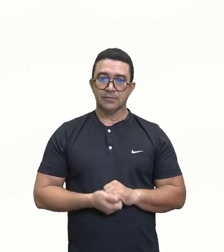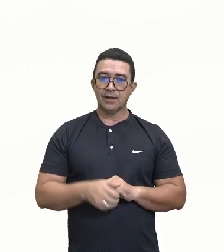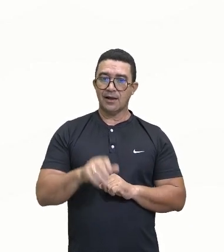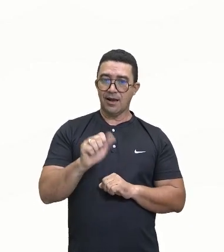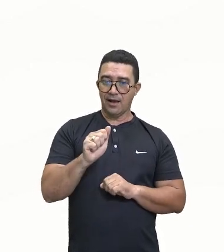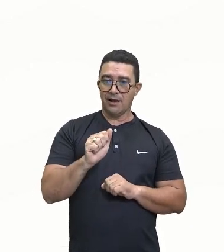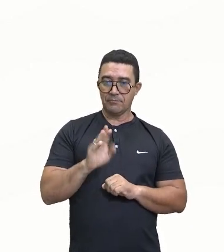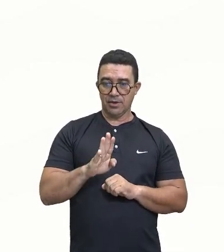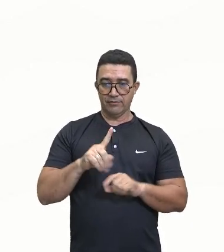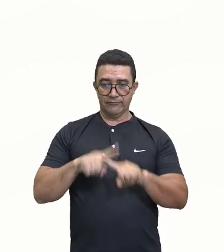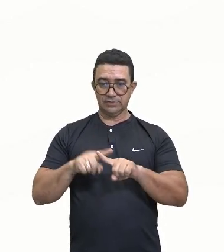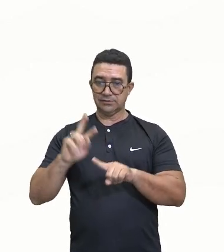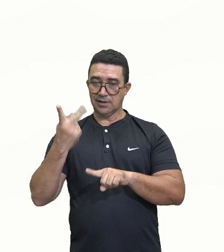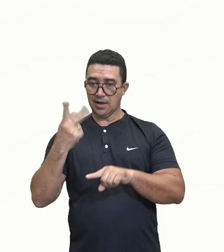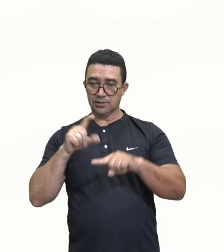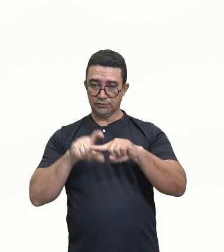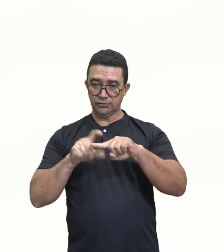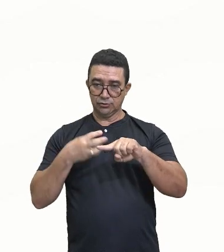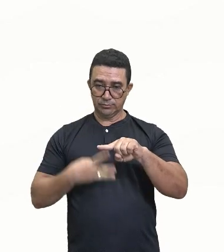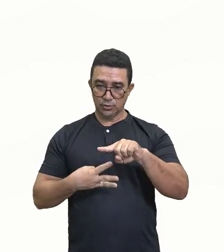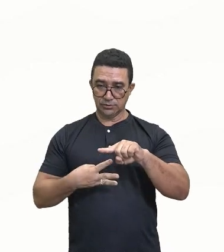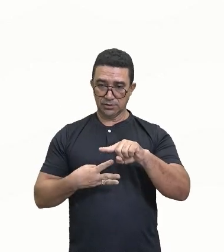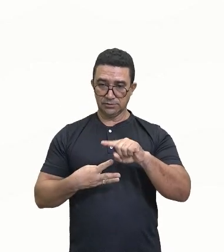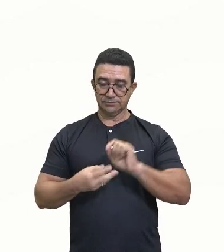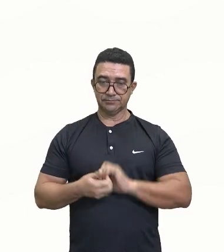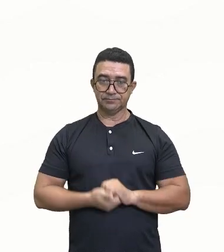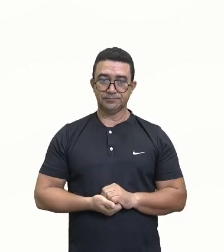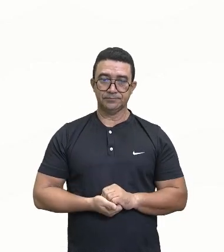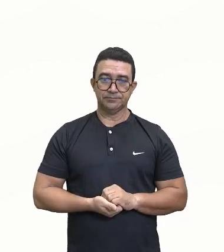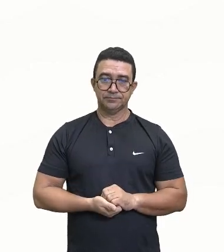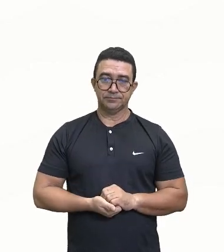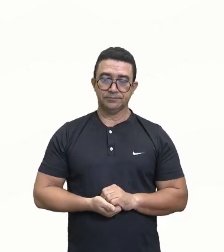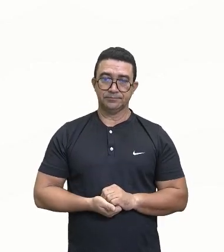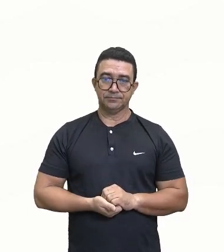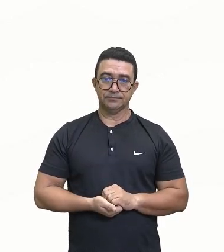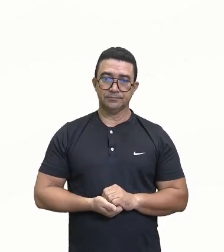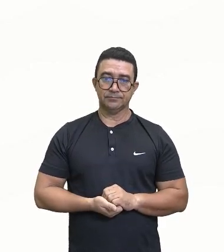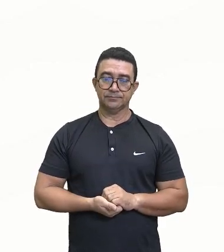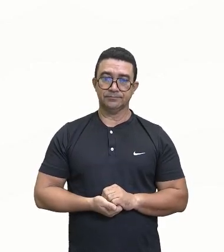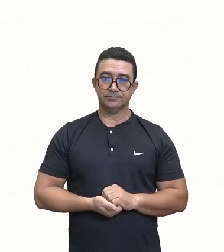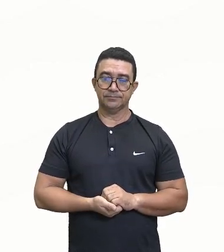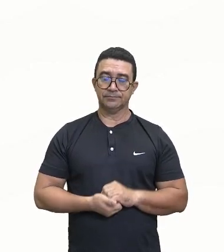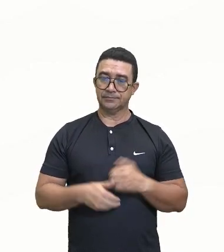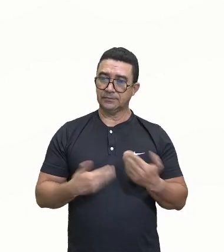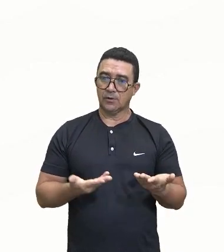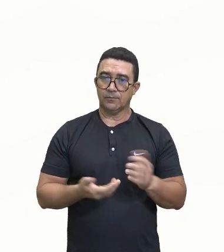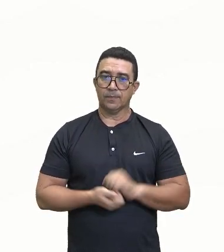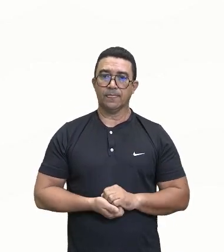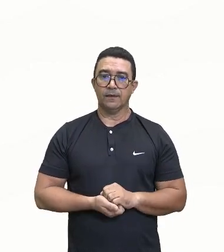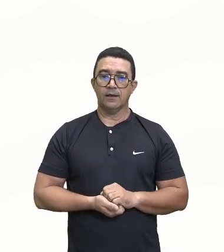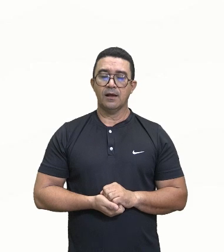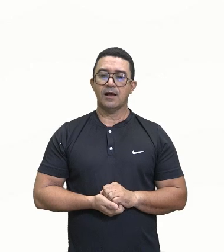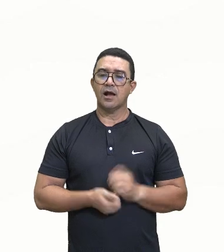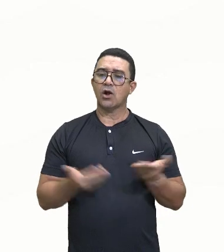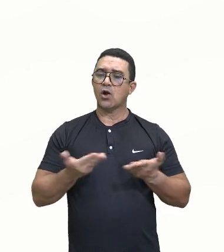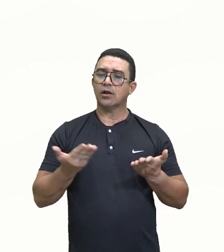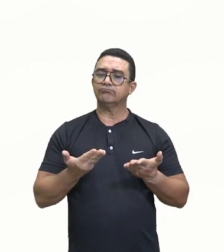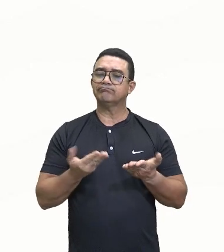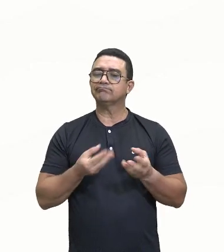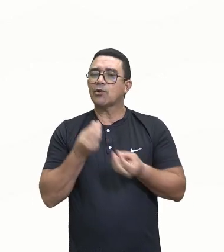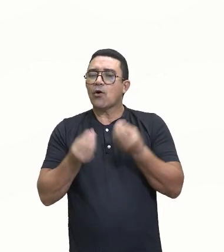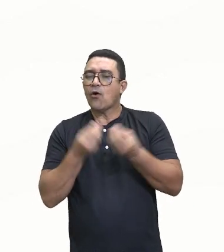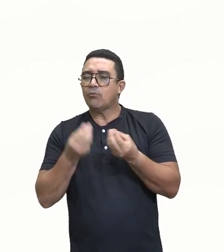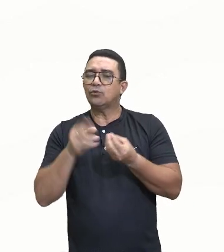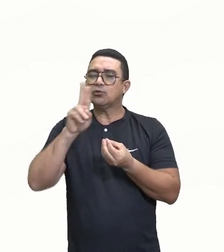vezes H dividido por 3, tá certo? Ok? Com base nisso, então, vamos utilizar aí